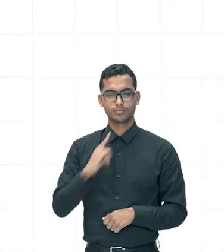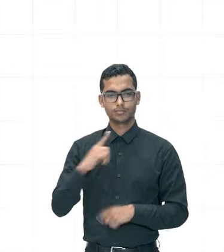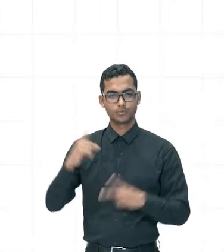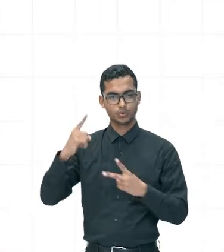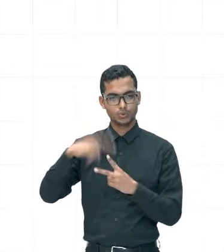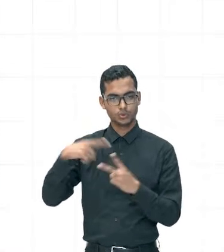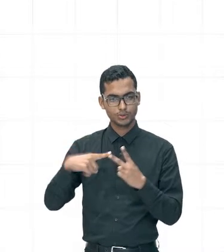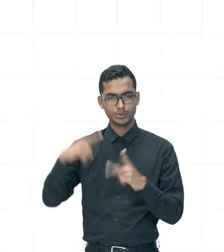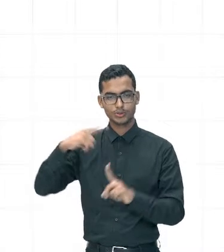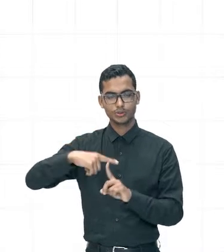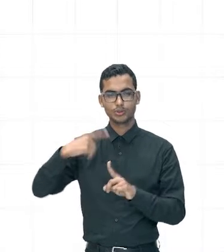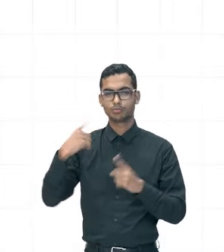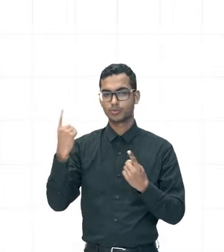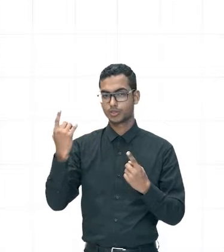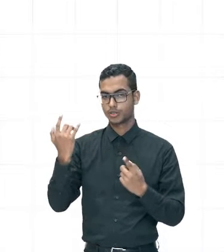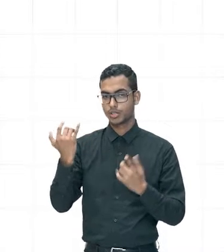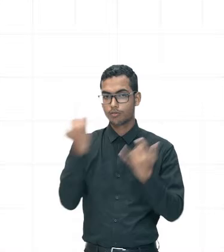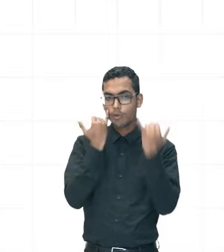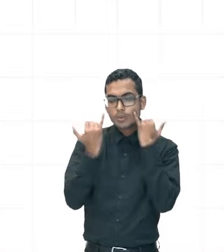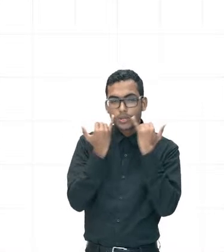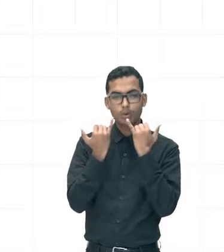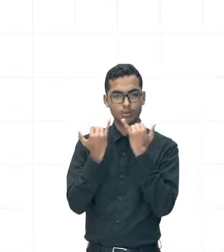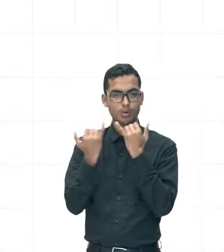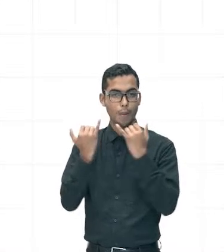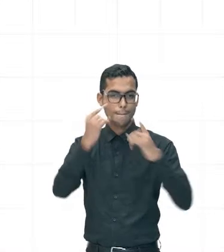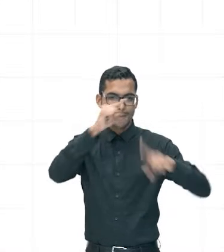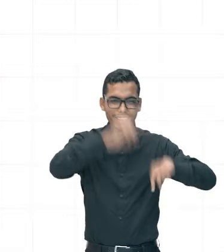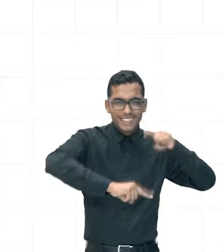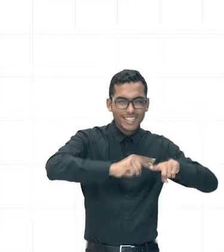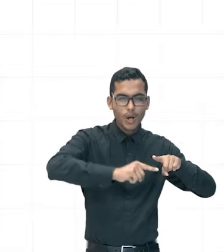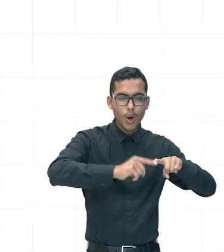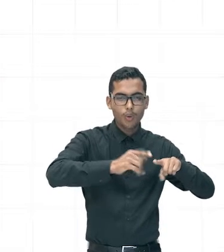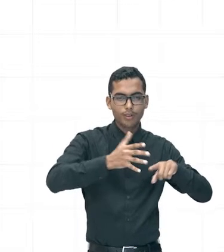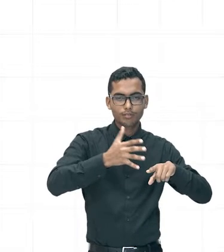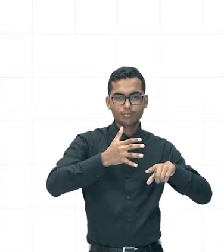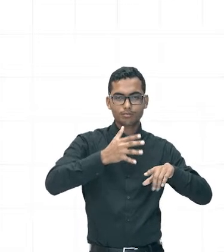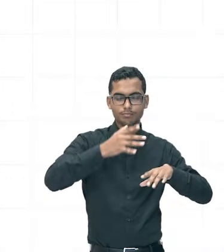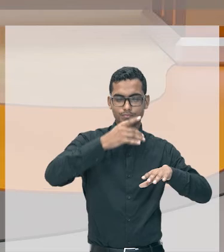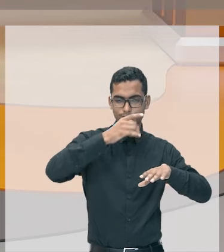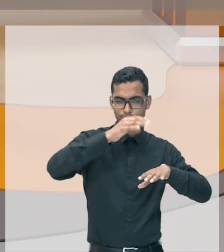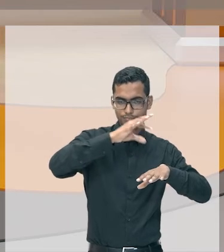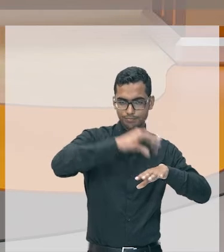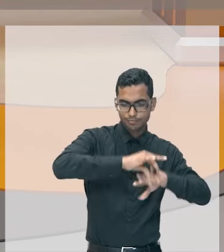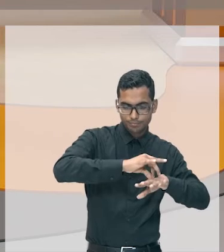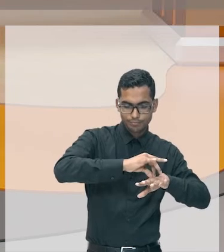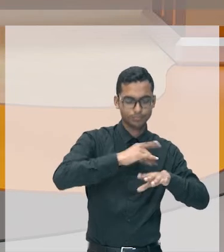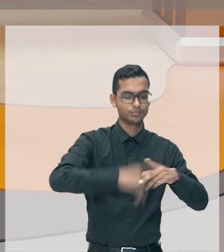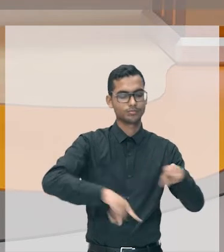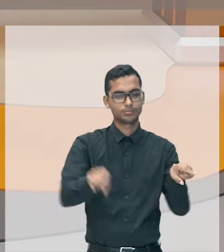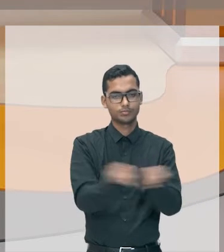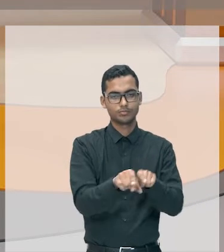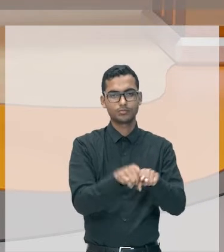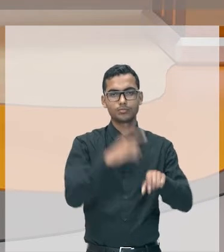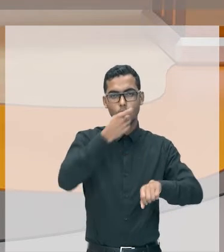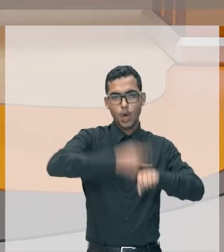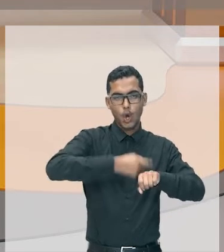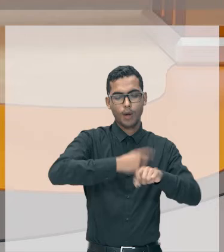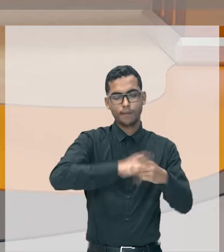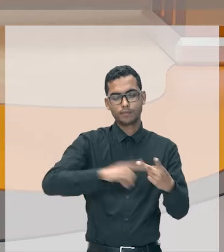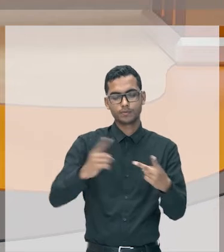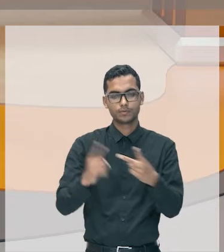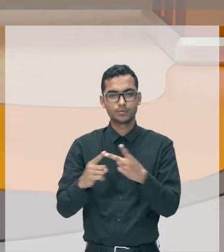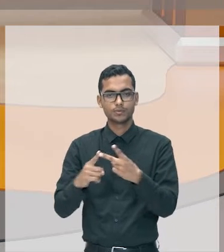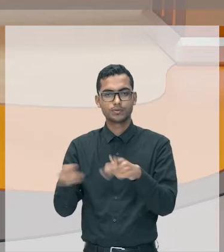fontes imateriais. E aí nós vamos entender aqui a diferença de cada uma delas. Olha só, nós temos as